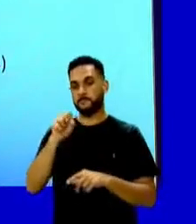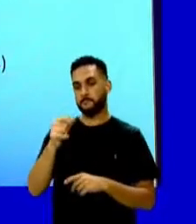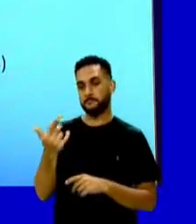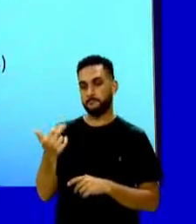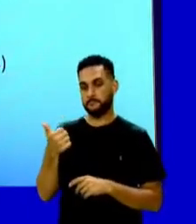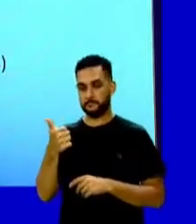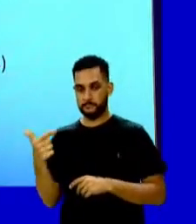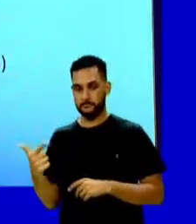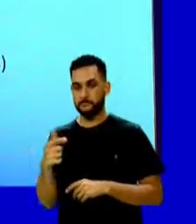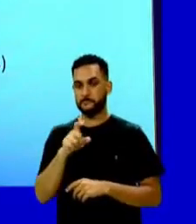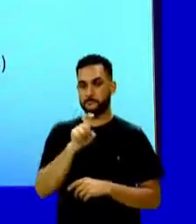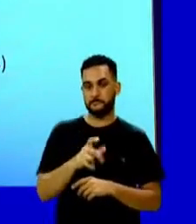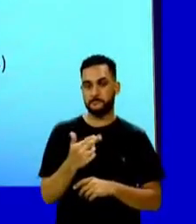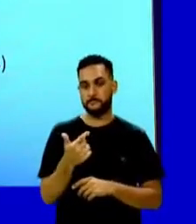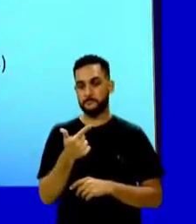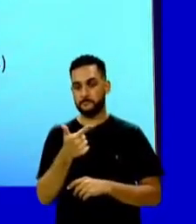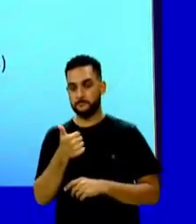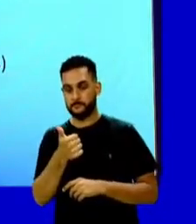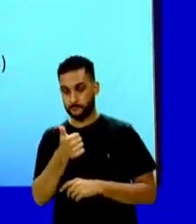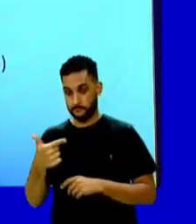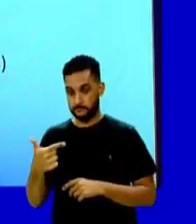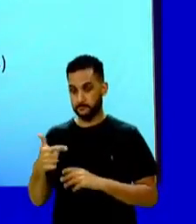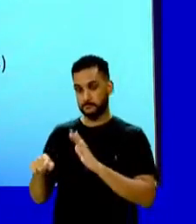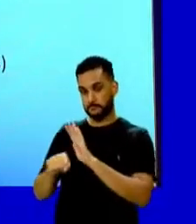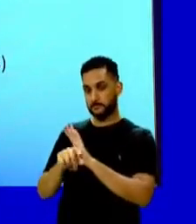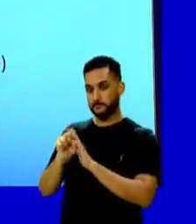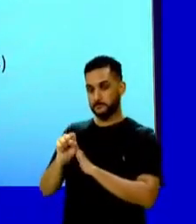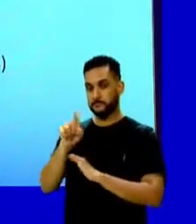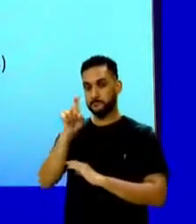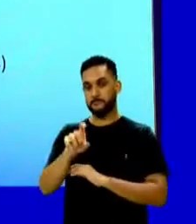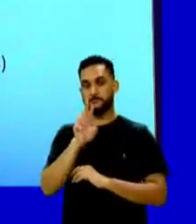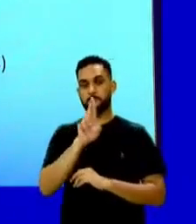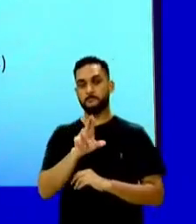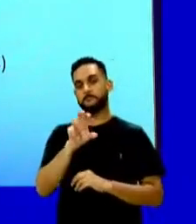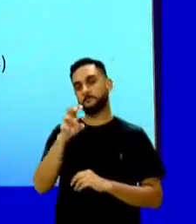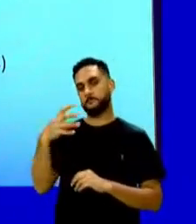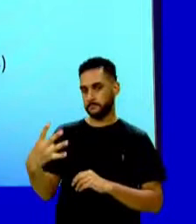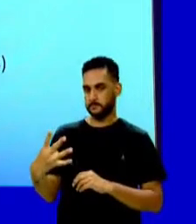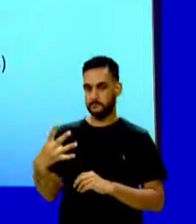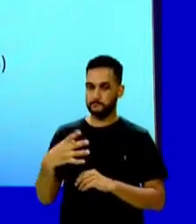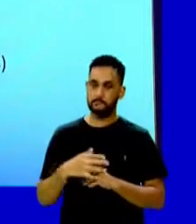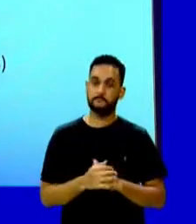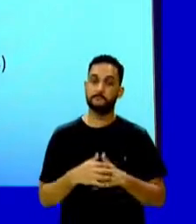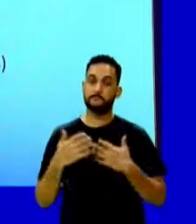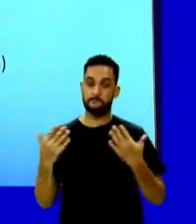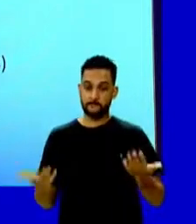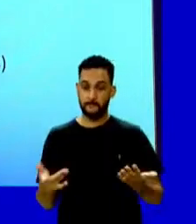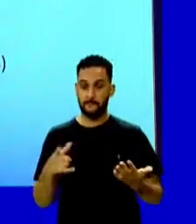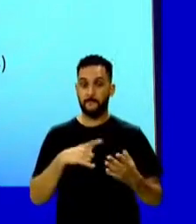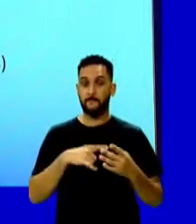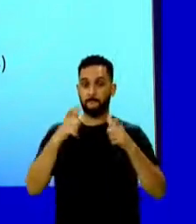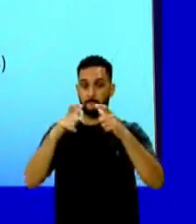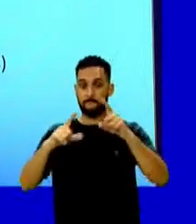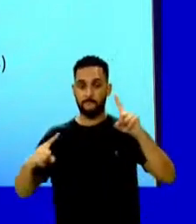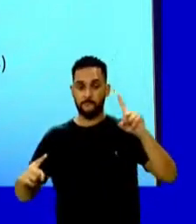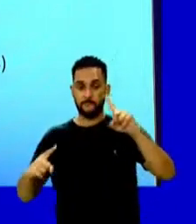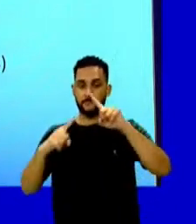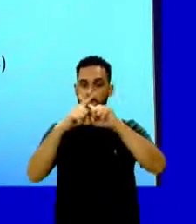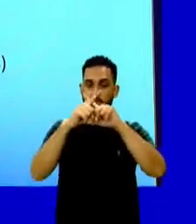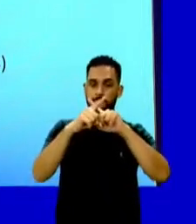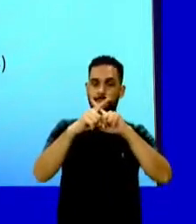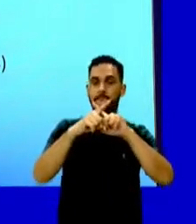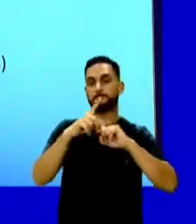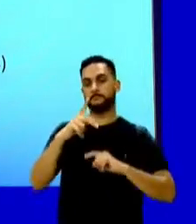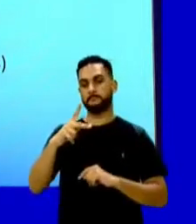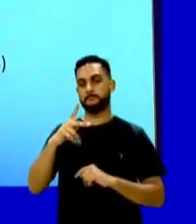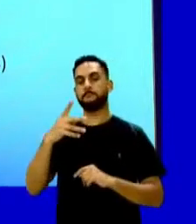x = 12 - 8x = 4 então com certeza o ponto de interseção dessas retas é